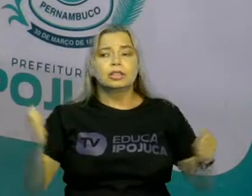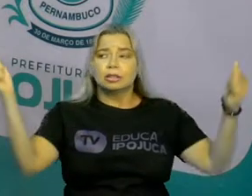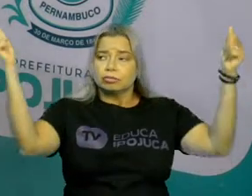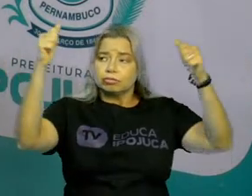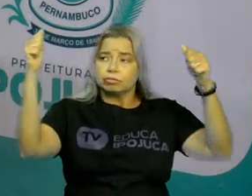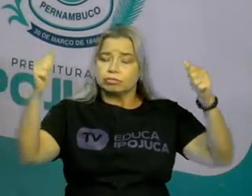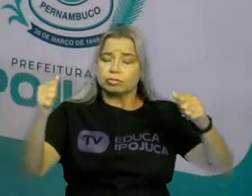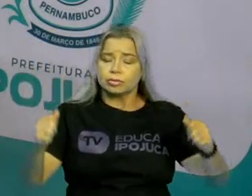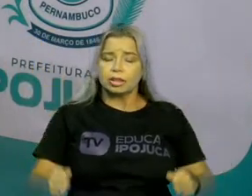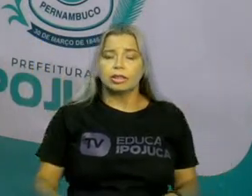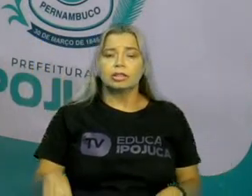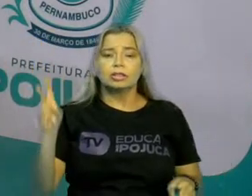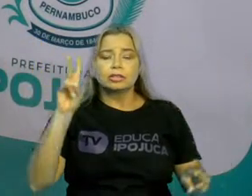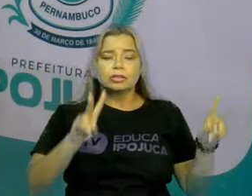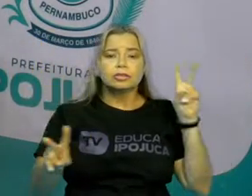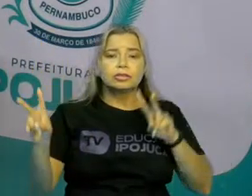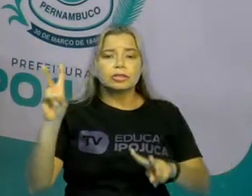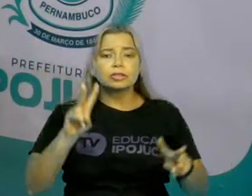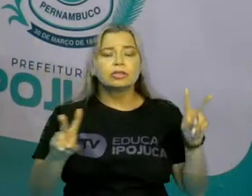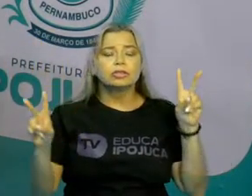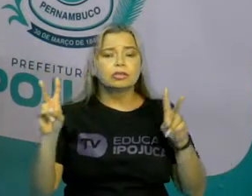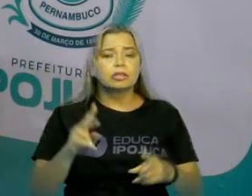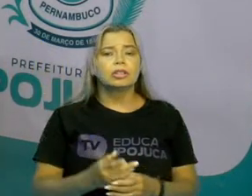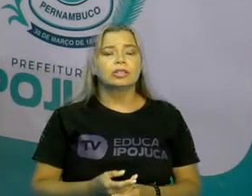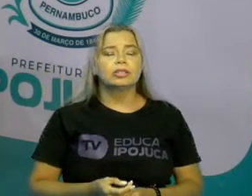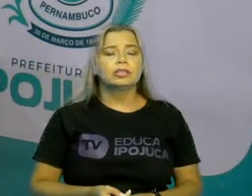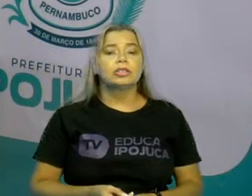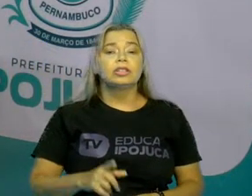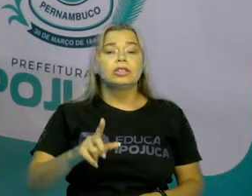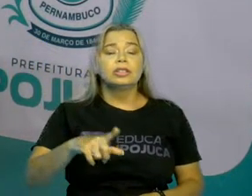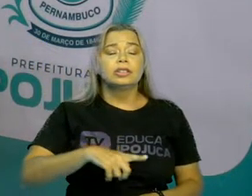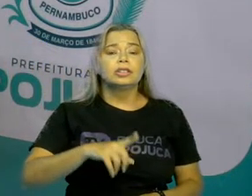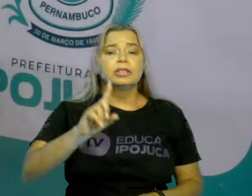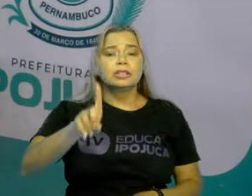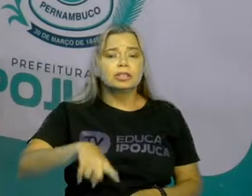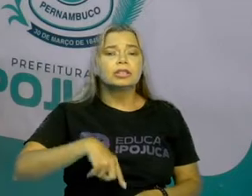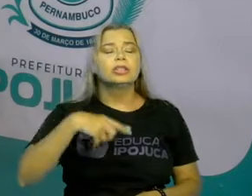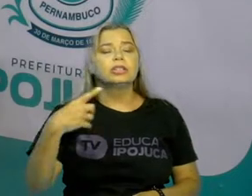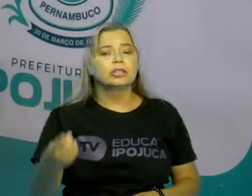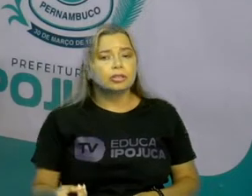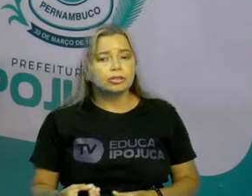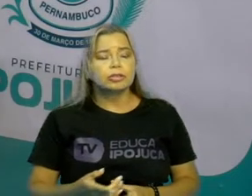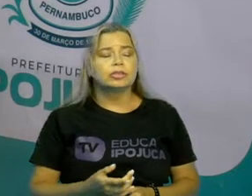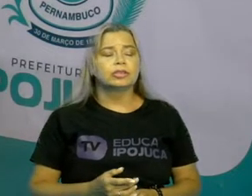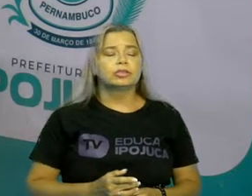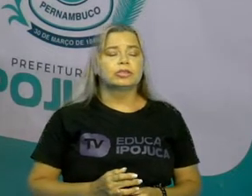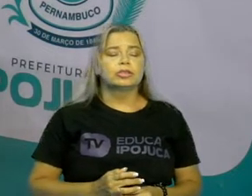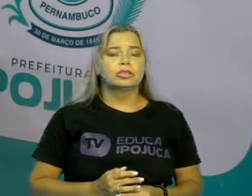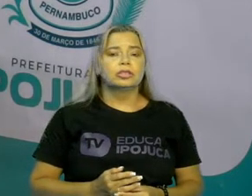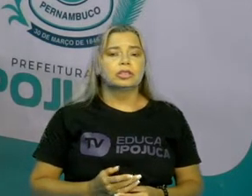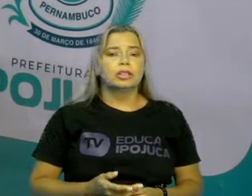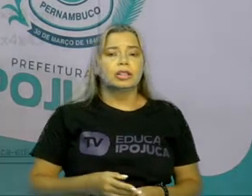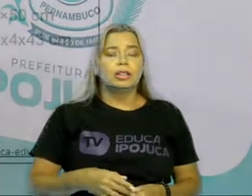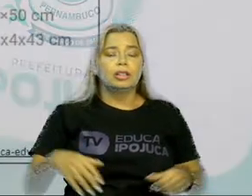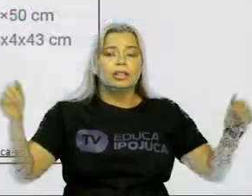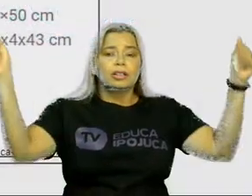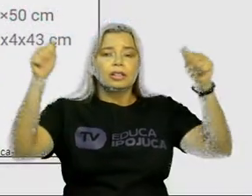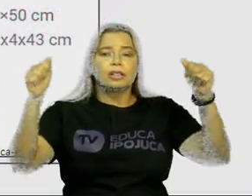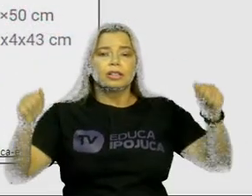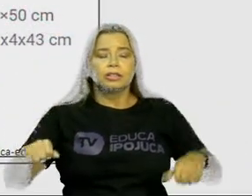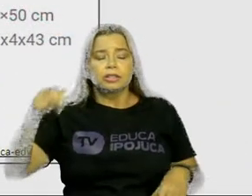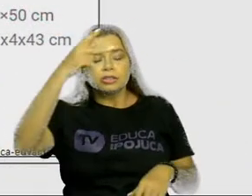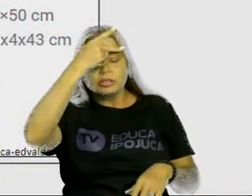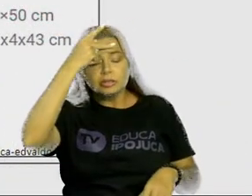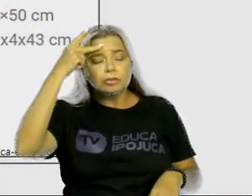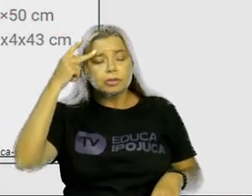Vamos conhecer outras obras. Aí são obras específicas e de artistas bem próximos de nós. Como, no caso,